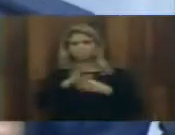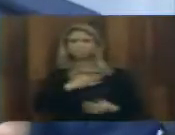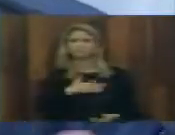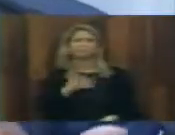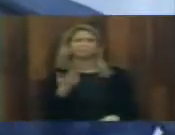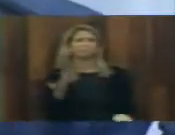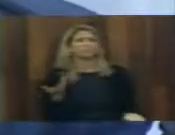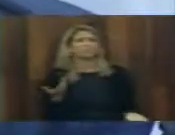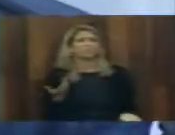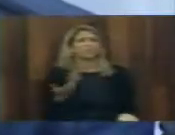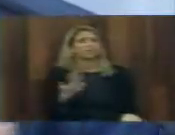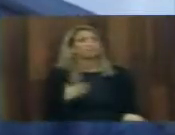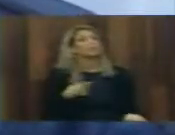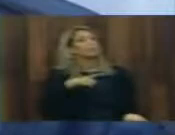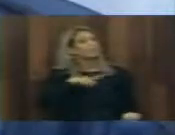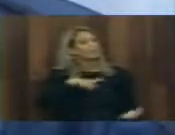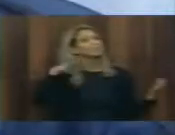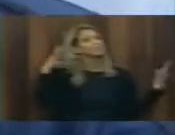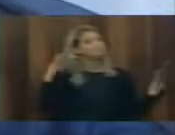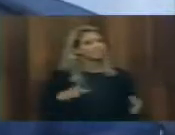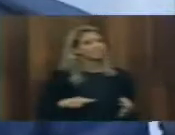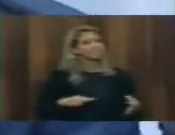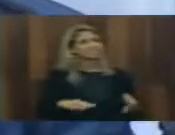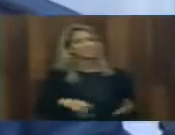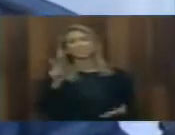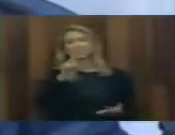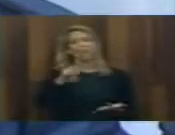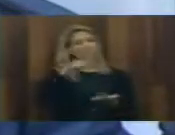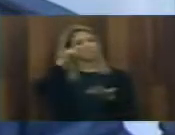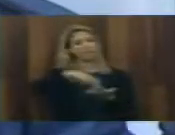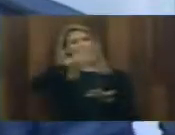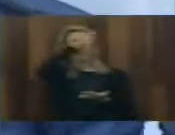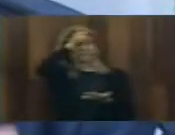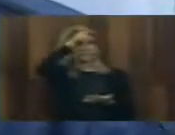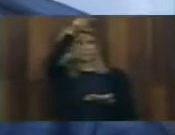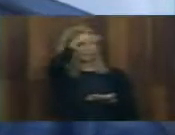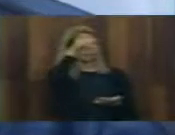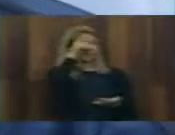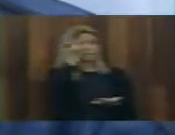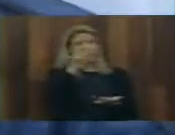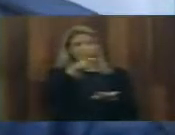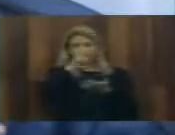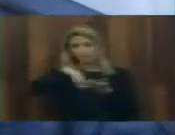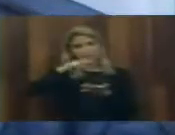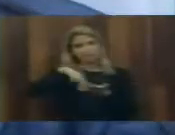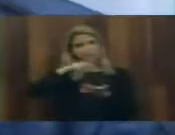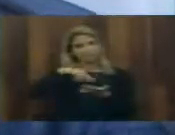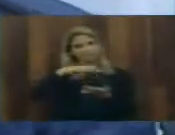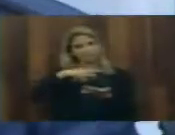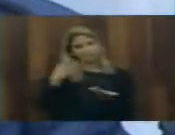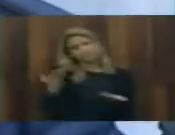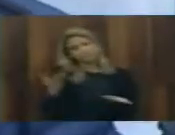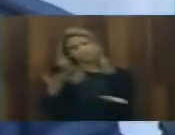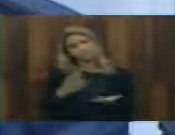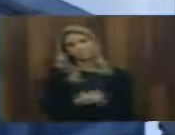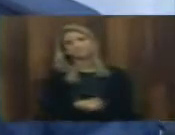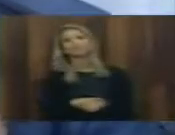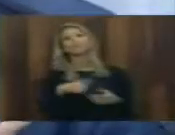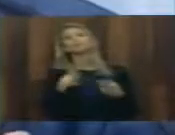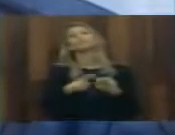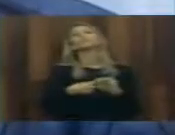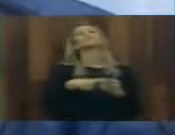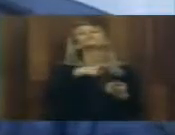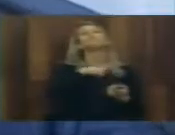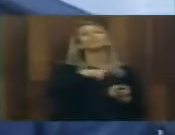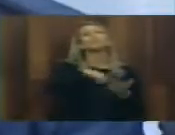prefeito, tenho certeza que ele não leu o projeto, tenho certeza que a procuradoria não leu o projeto, prefiro crer assim, que houve um